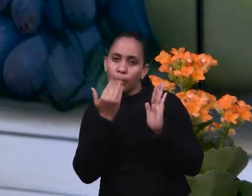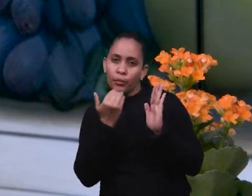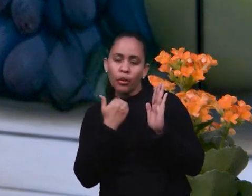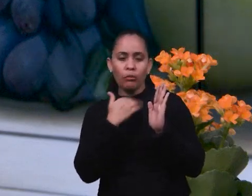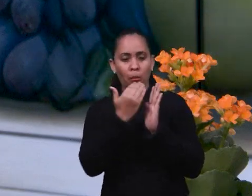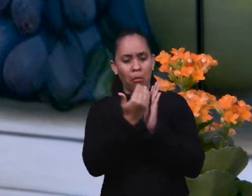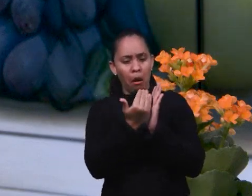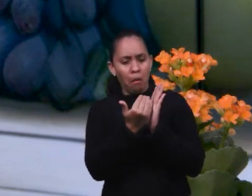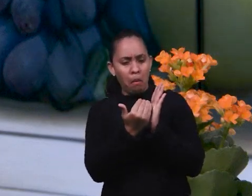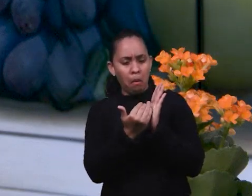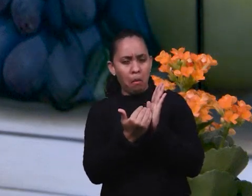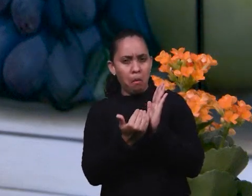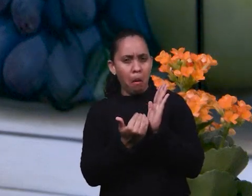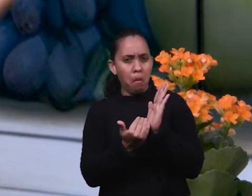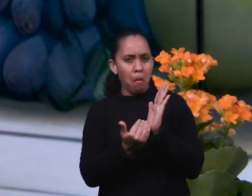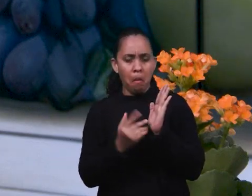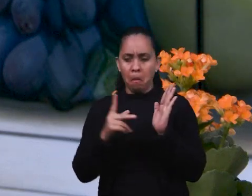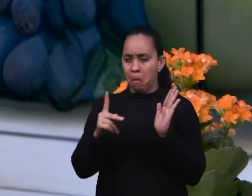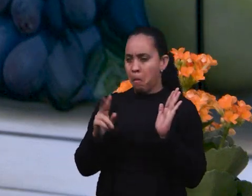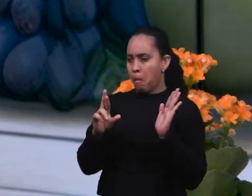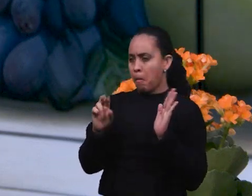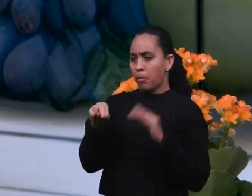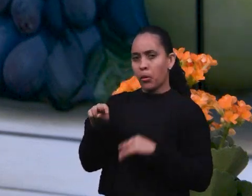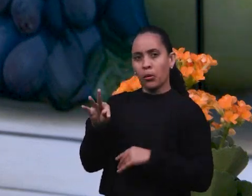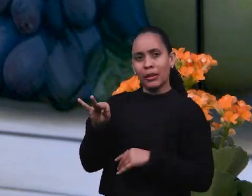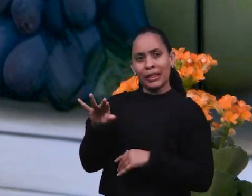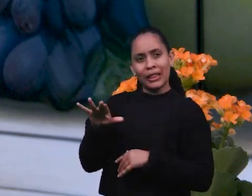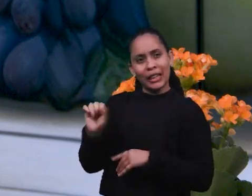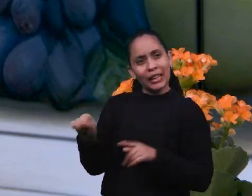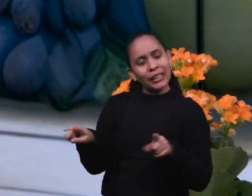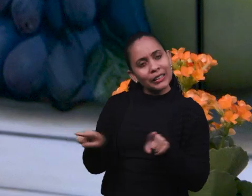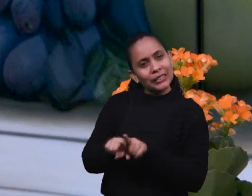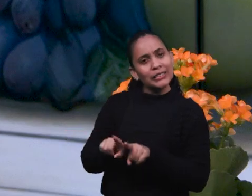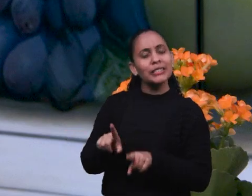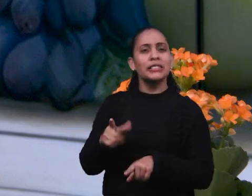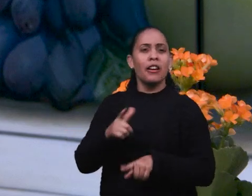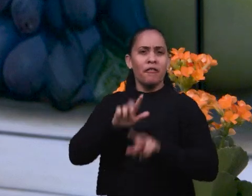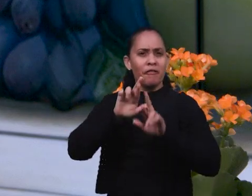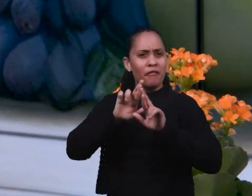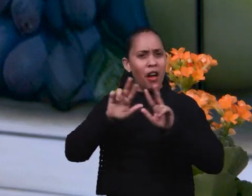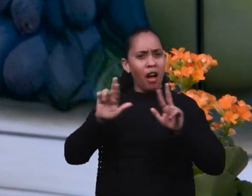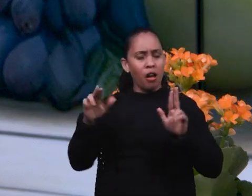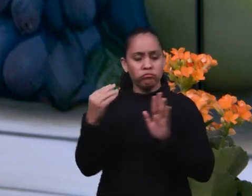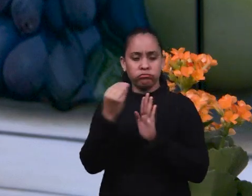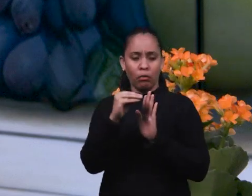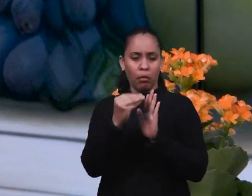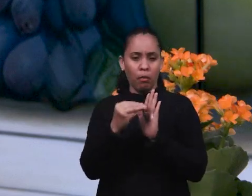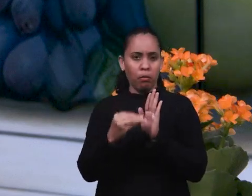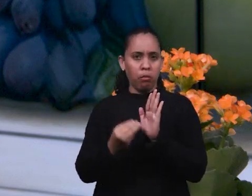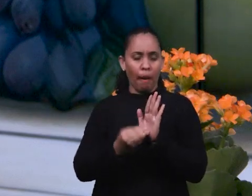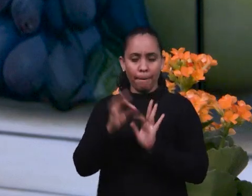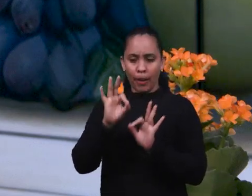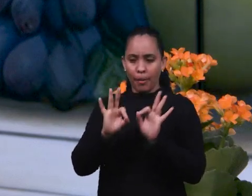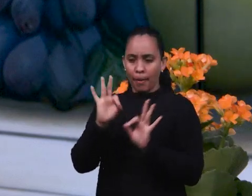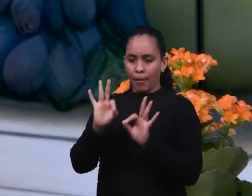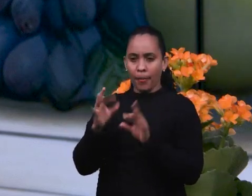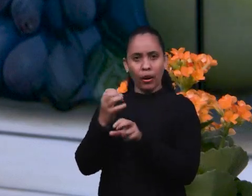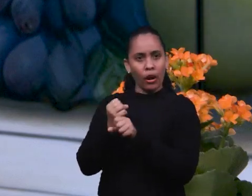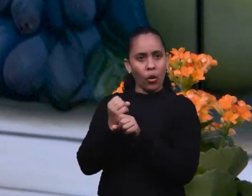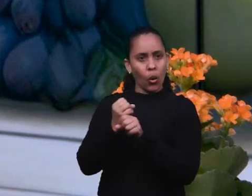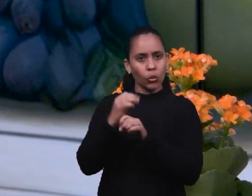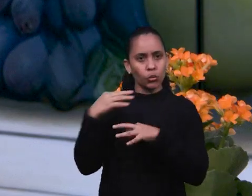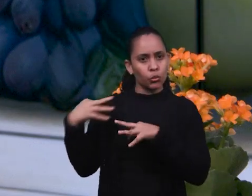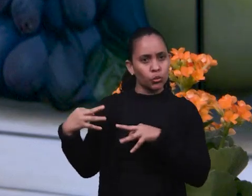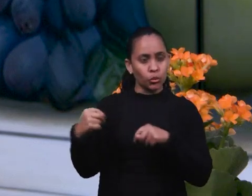as proteínas, os carboidratos, as vitaminas, a gente fracionou em cada refeição. Então, se ele pula, ele deixa